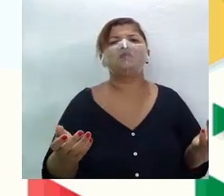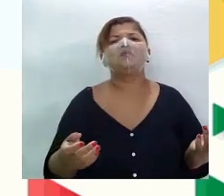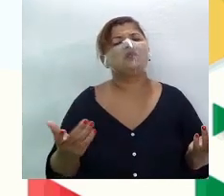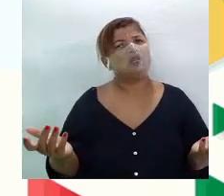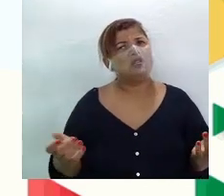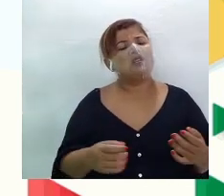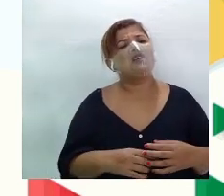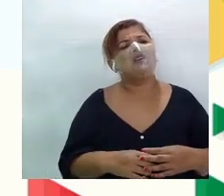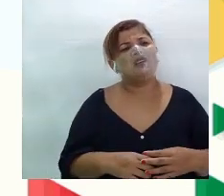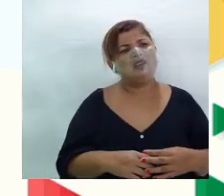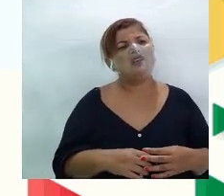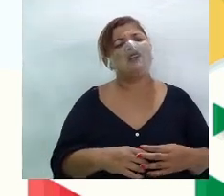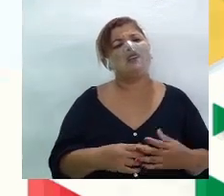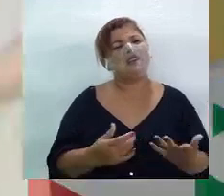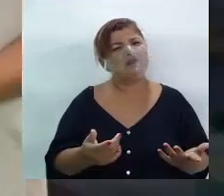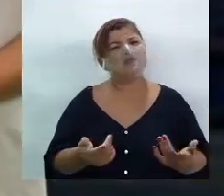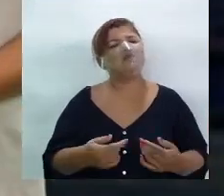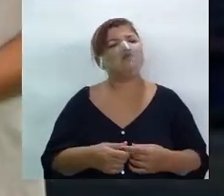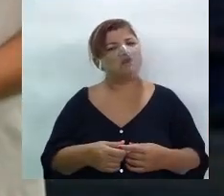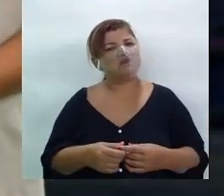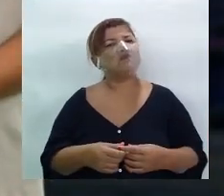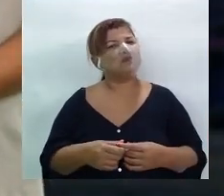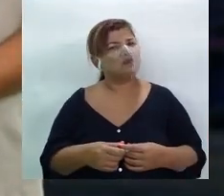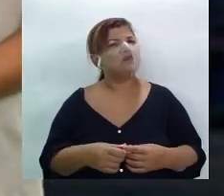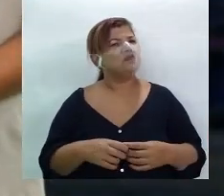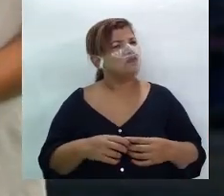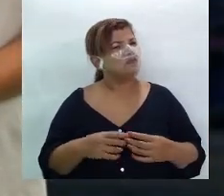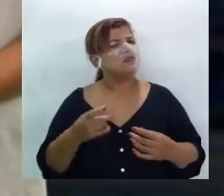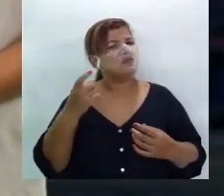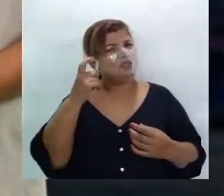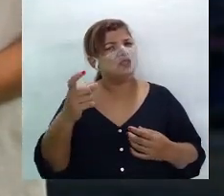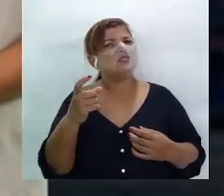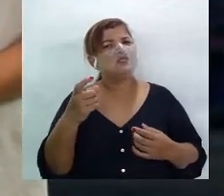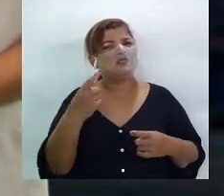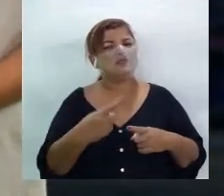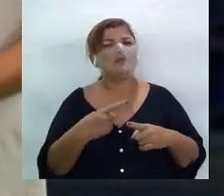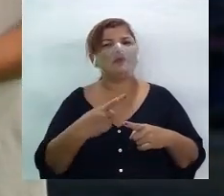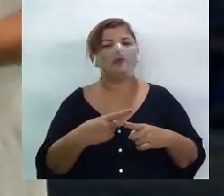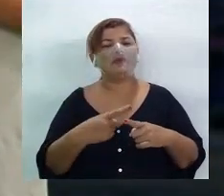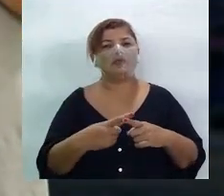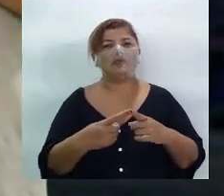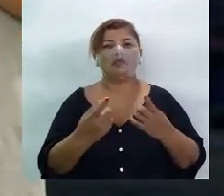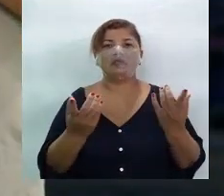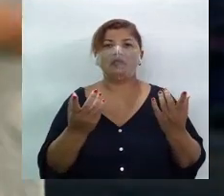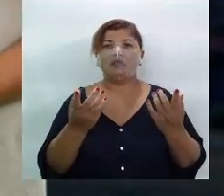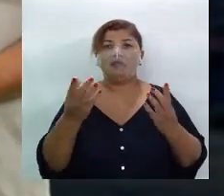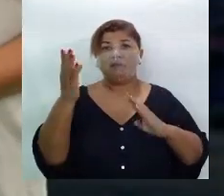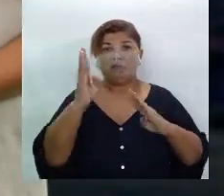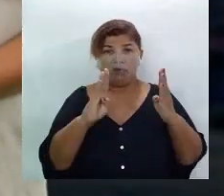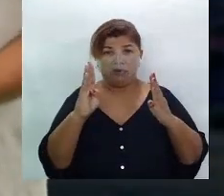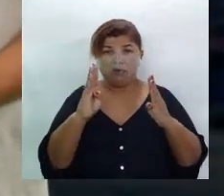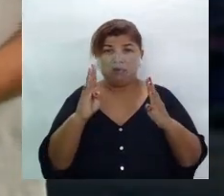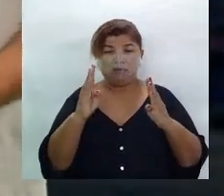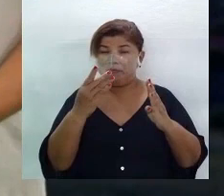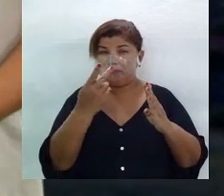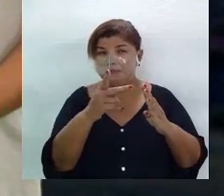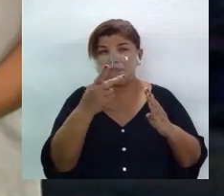interessante essa pergunta, professor Jamerson, porque a biografia do Gilberto, na própria obra, né,